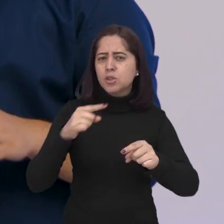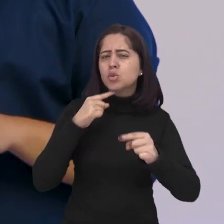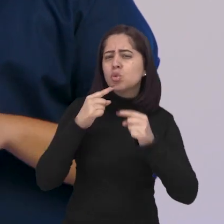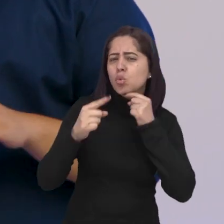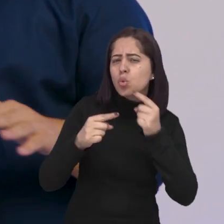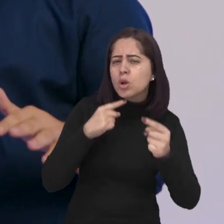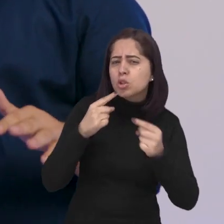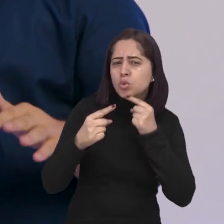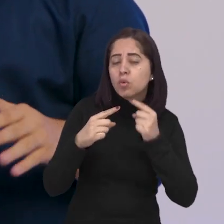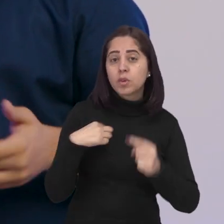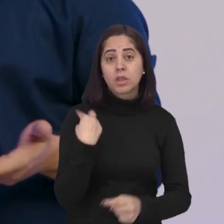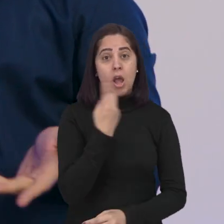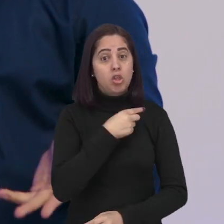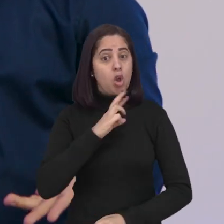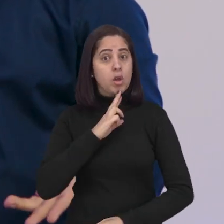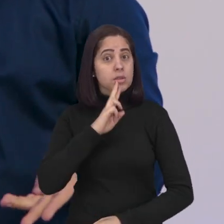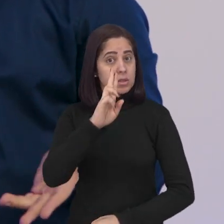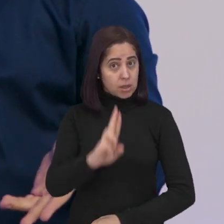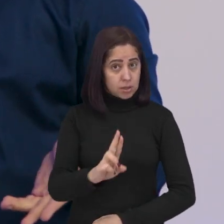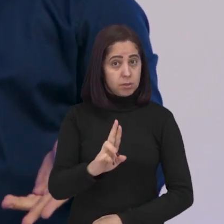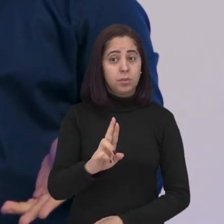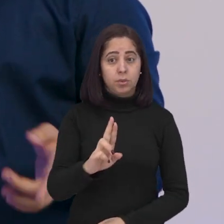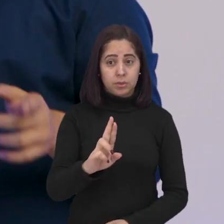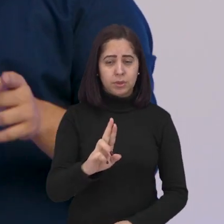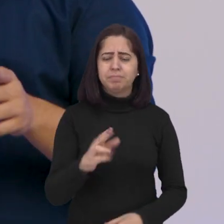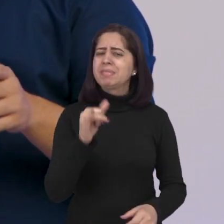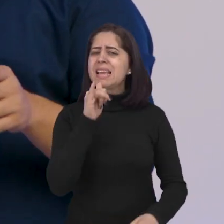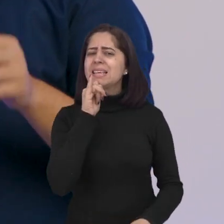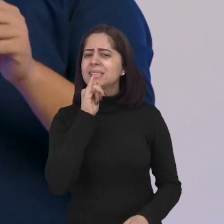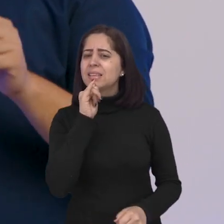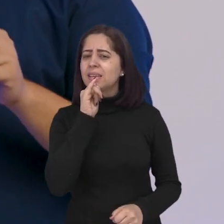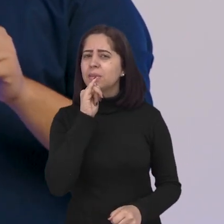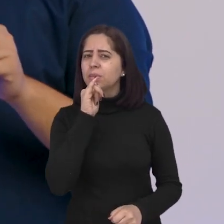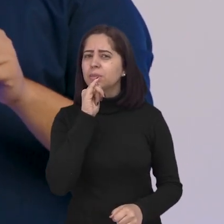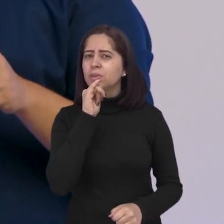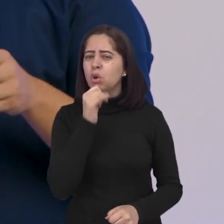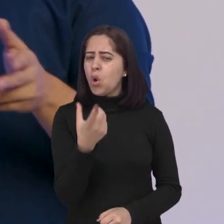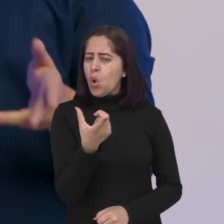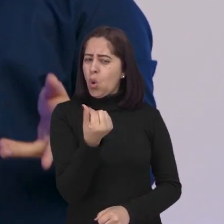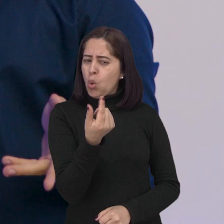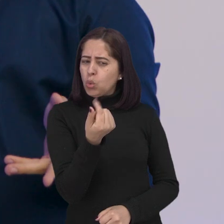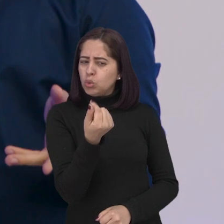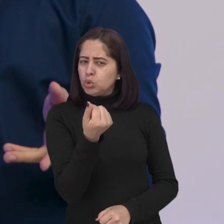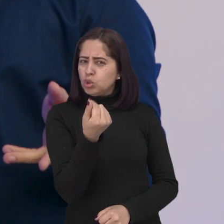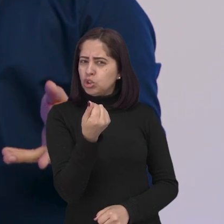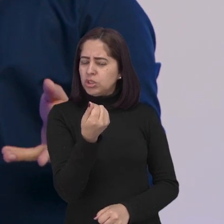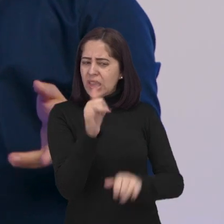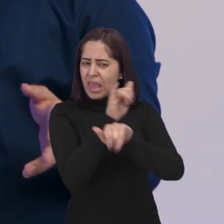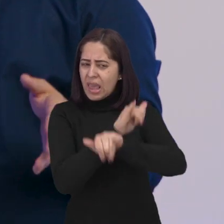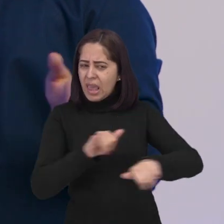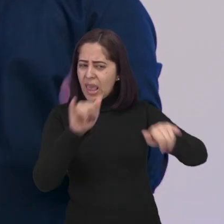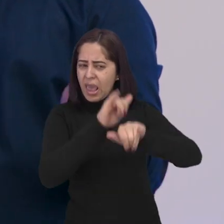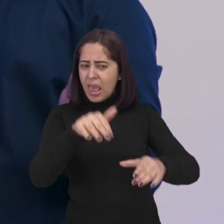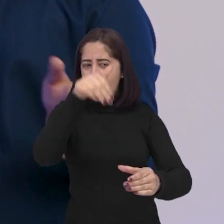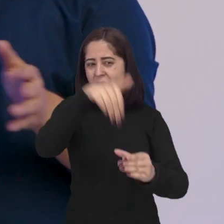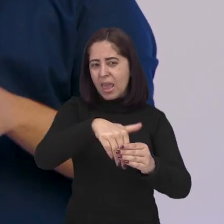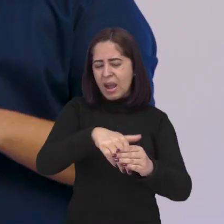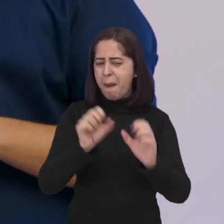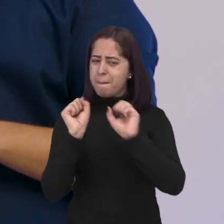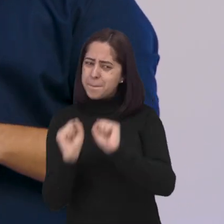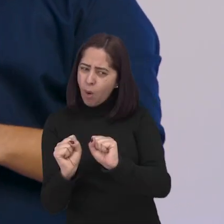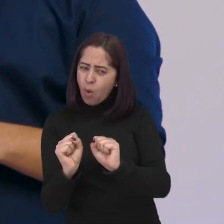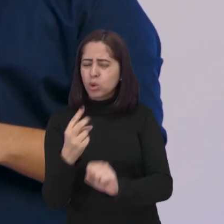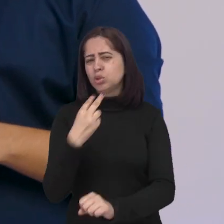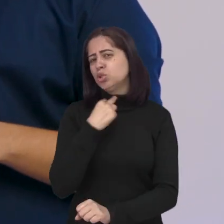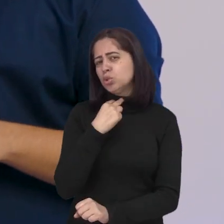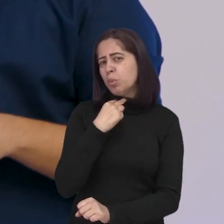população sobre vários aspectos que envolvem as eleições. Por exemplo, fundo eleitoral, financiamento de campanha, o que pode e o que não